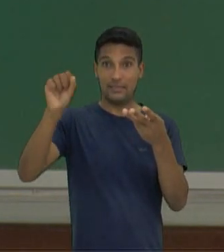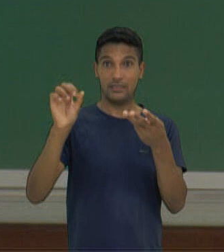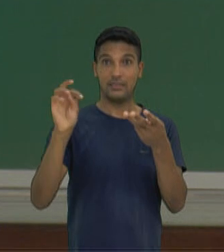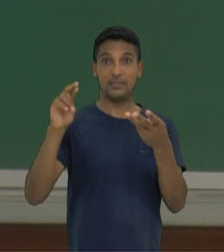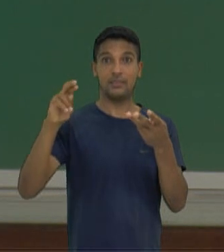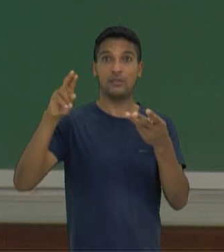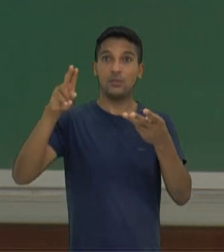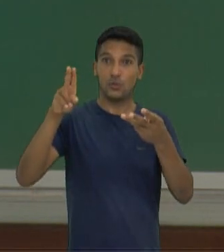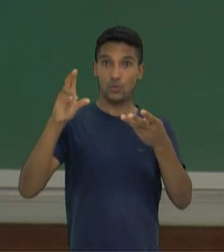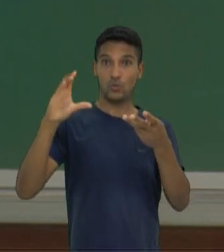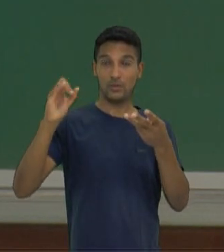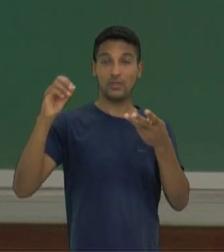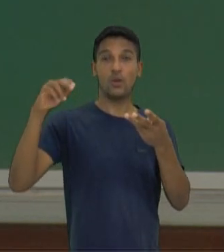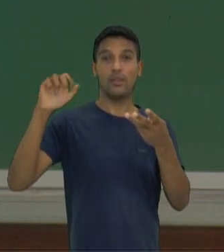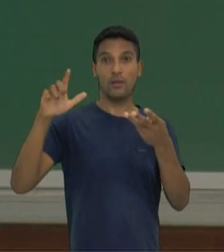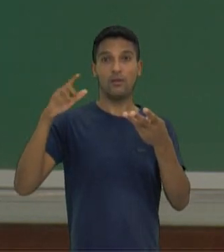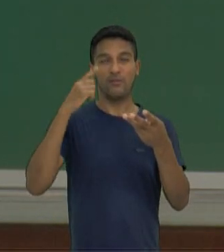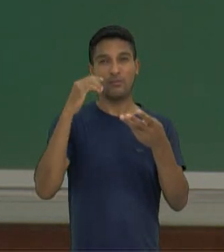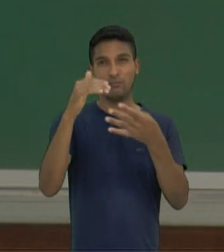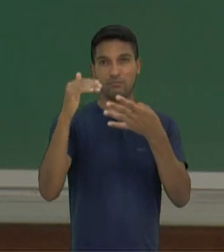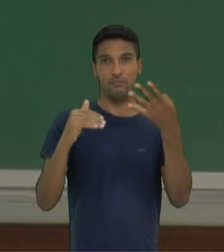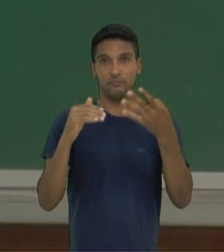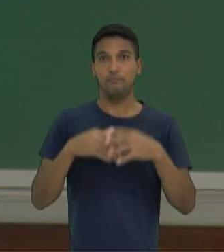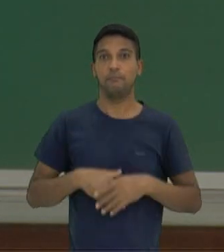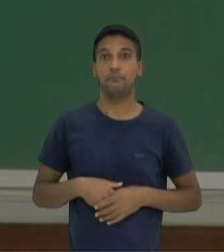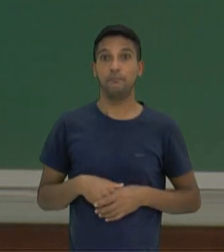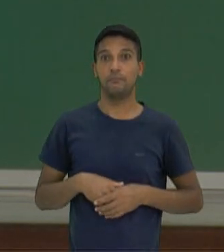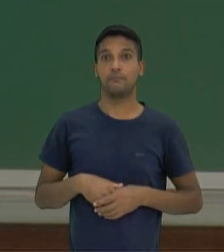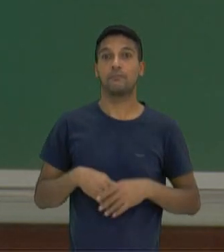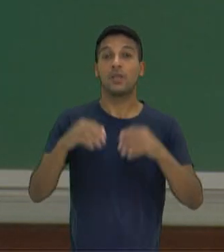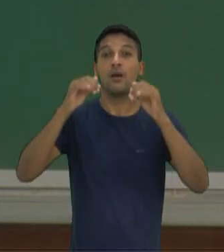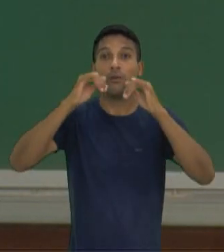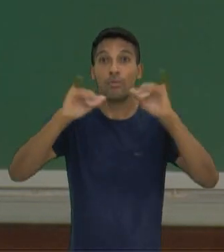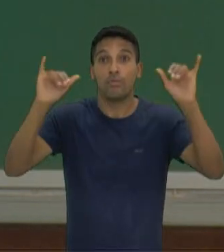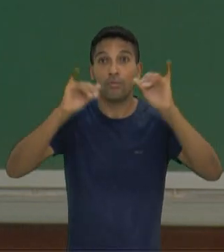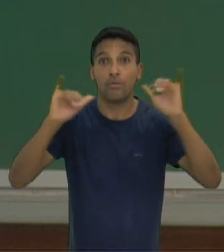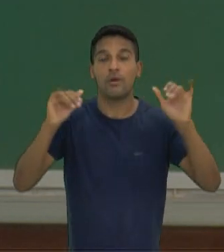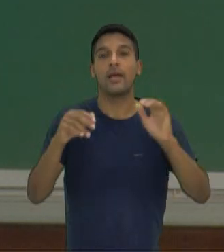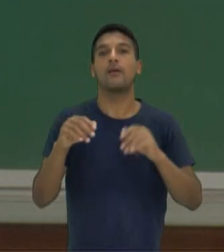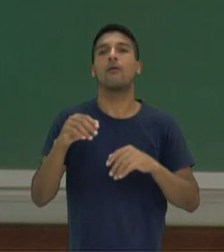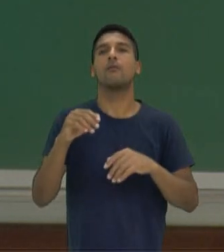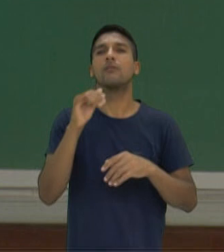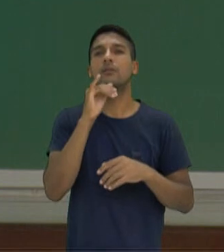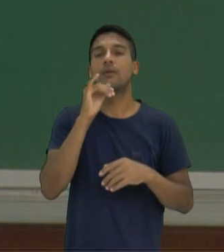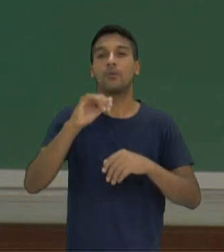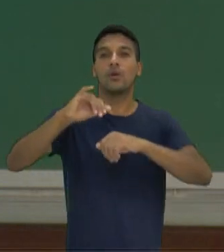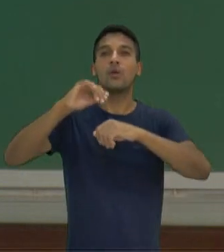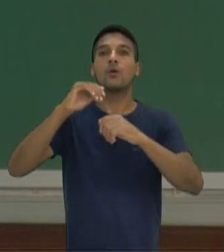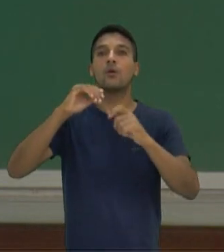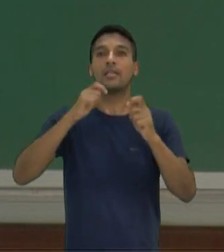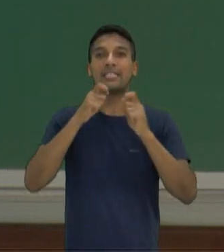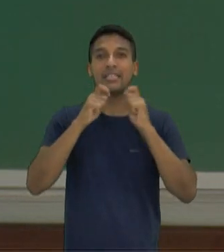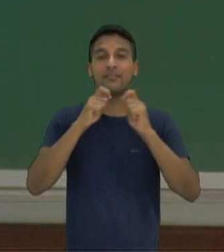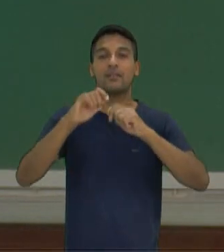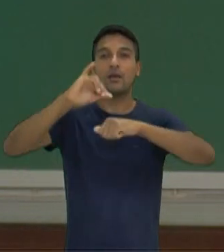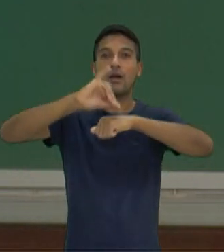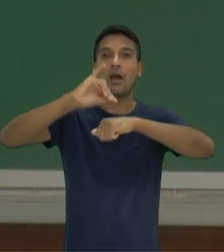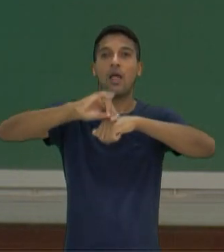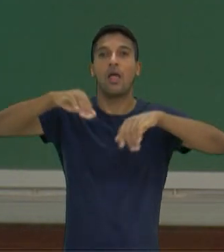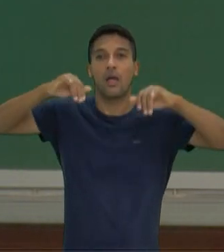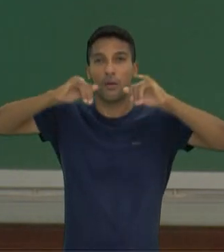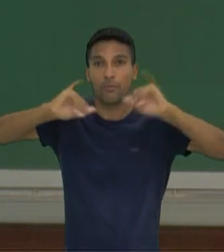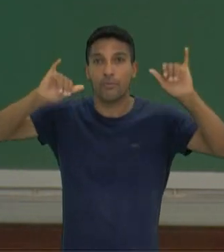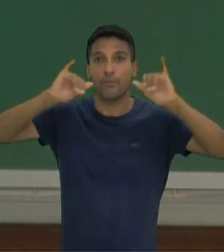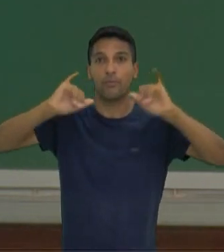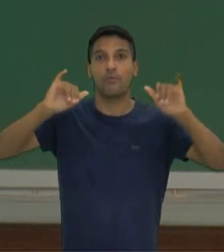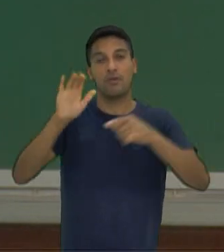casa. Divulgação, para divulgar algo, né? Um produto cultural, uma música, um clipe, um filme.